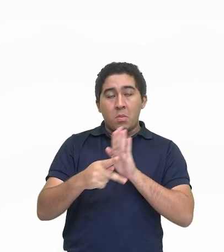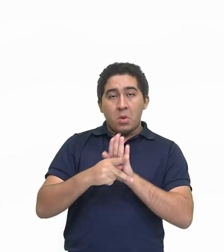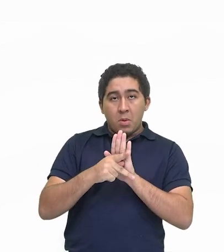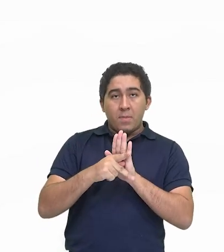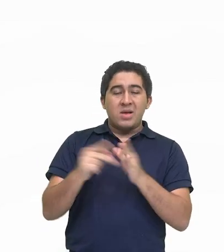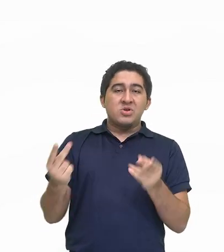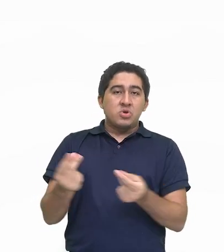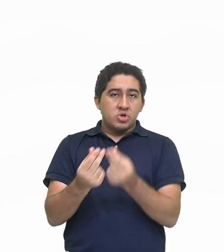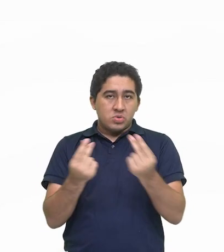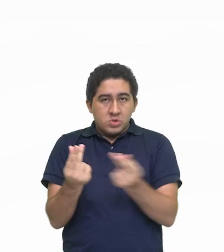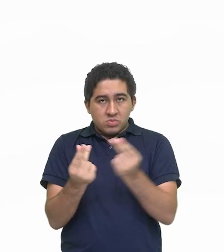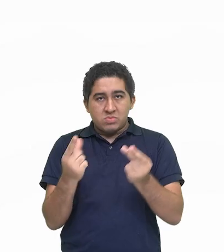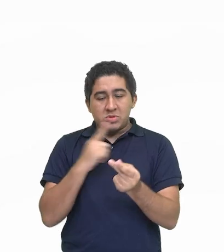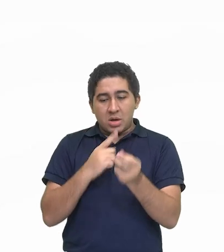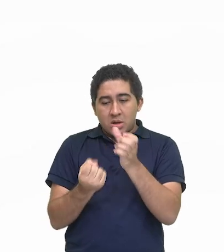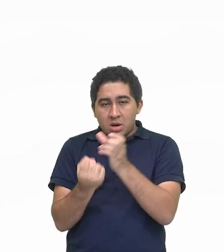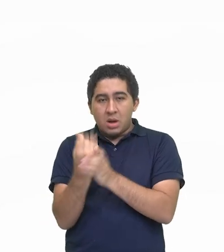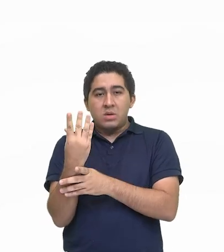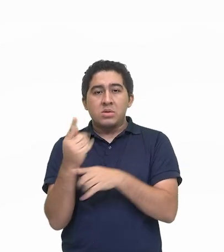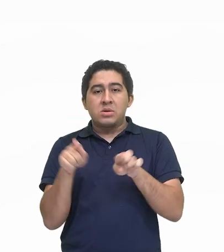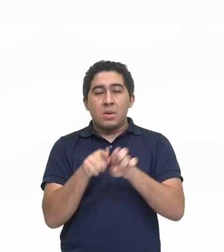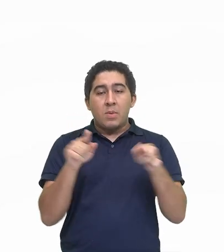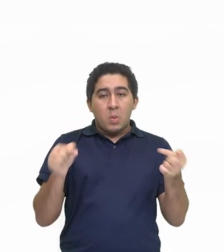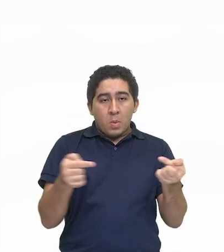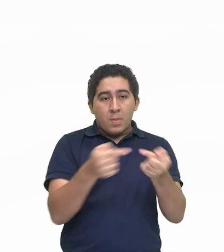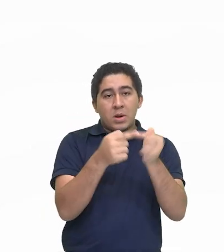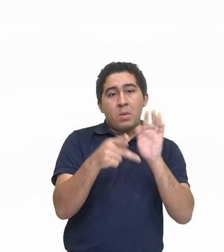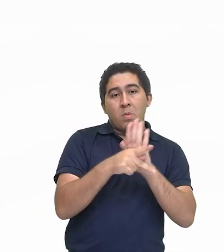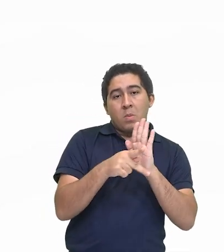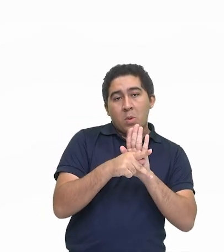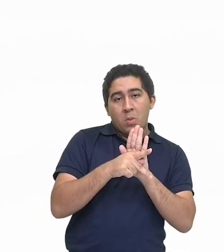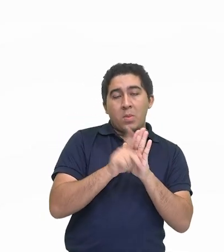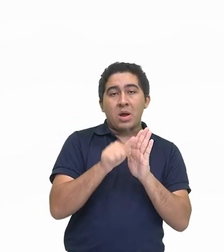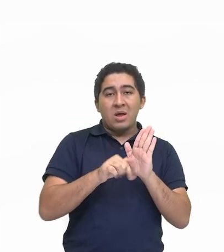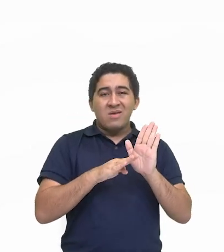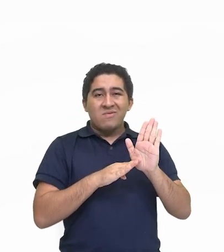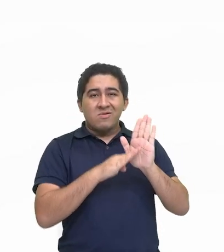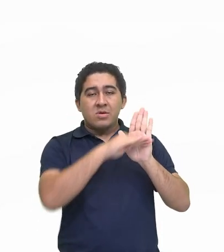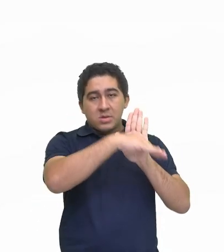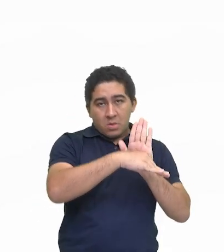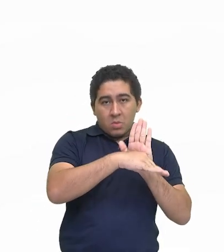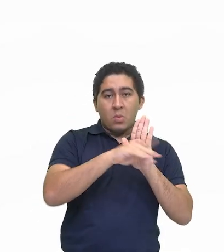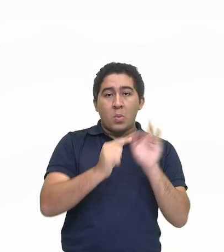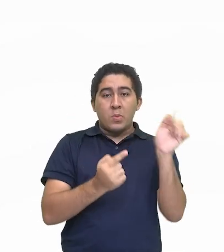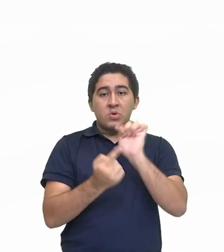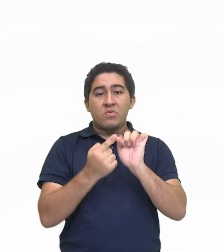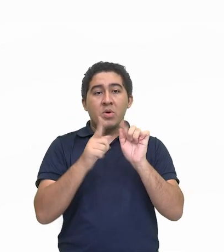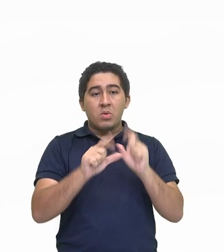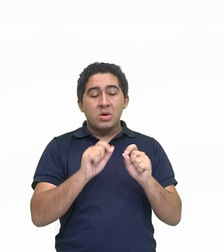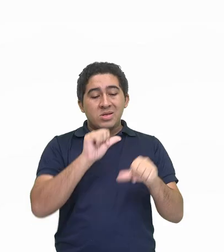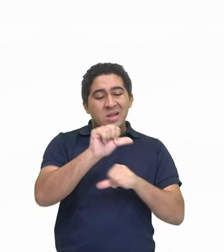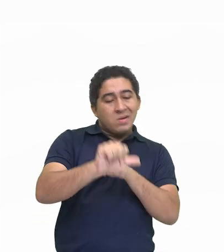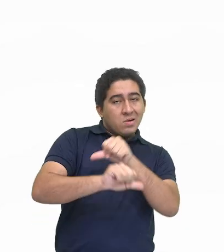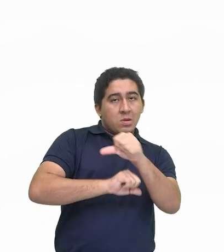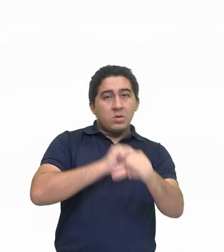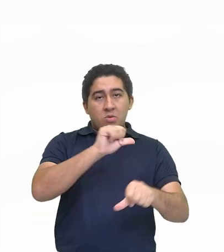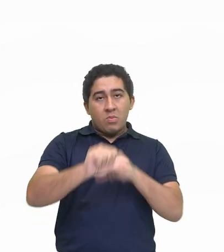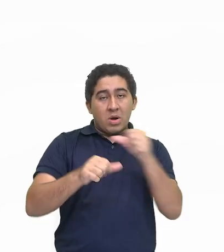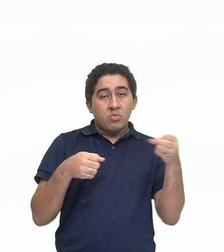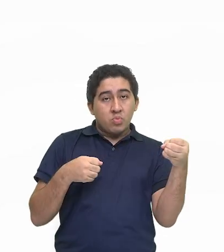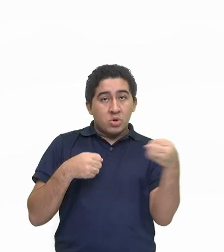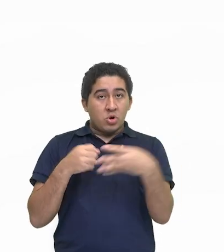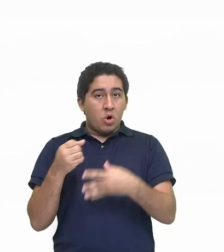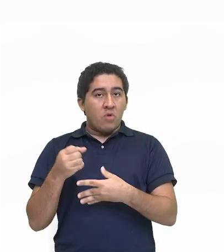criada, indexada à inflação, com o objetivo de servir como transição para uma